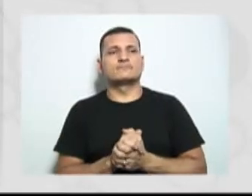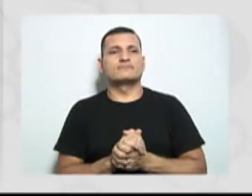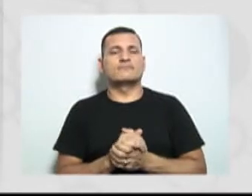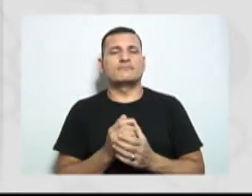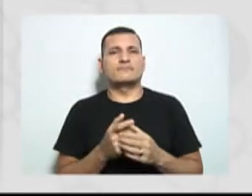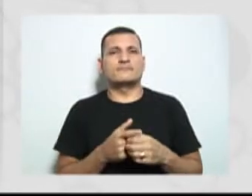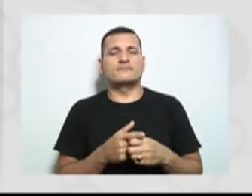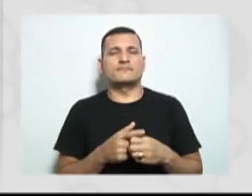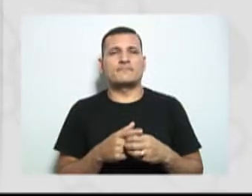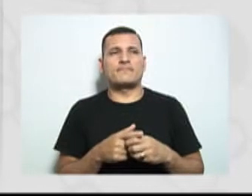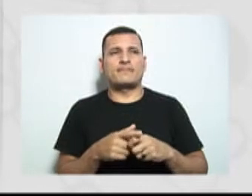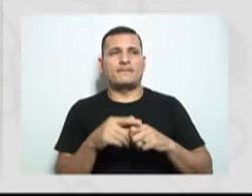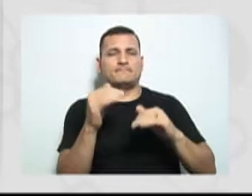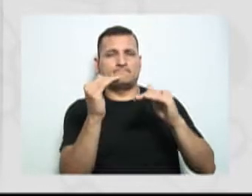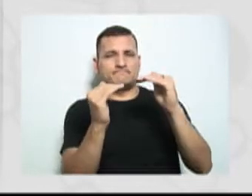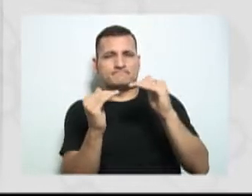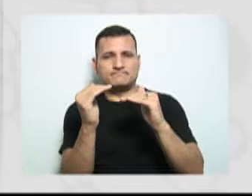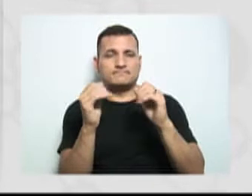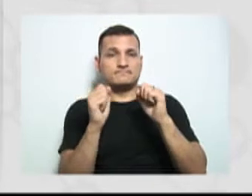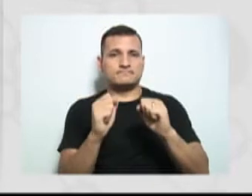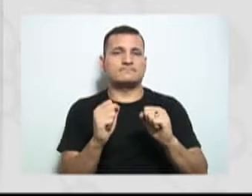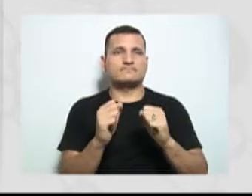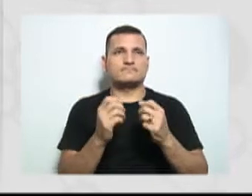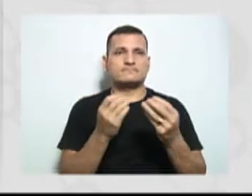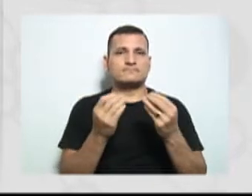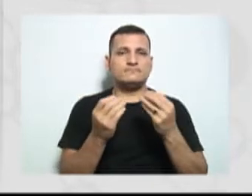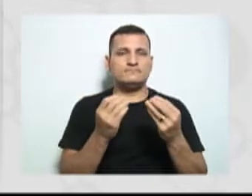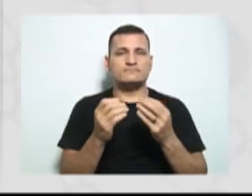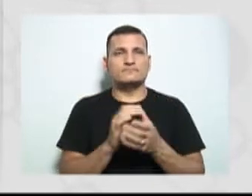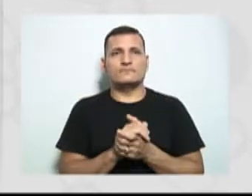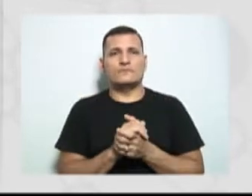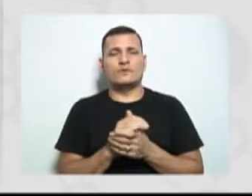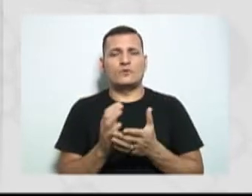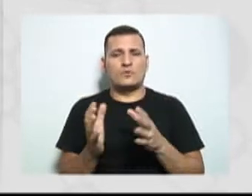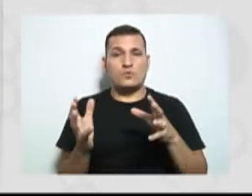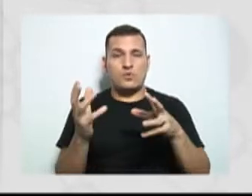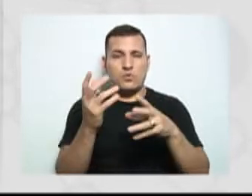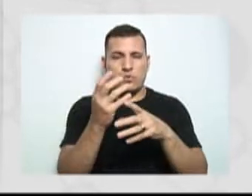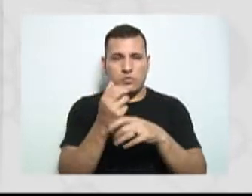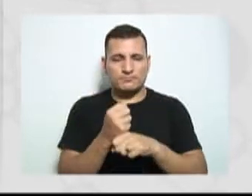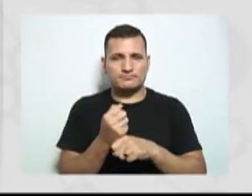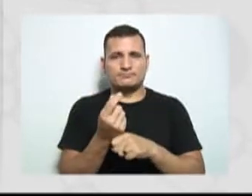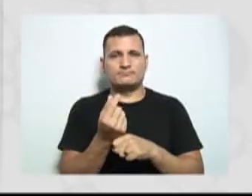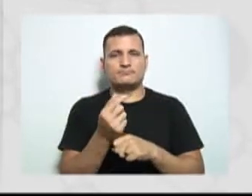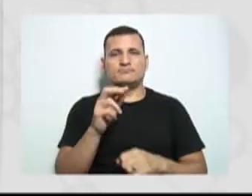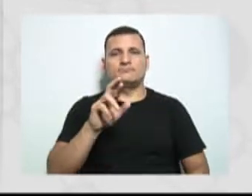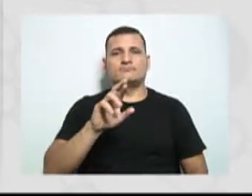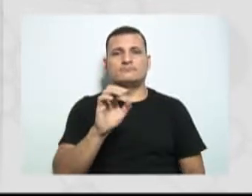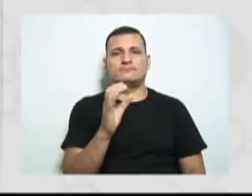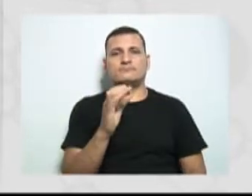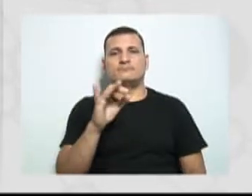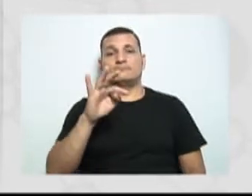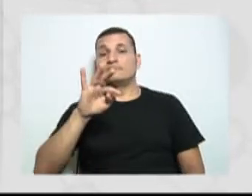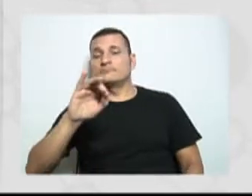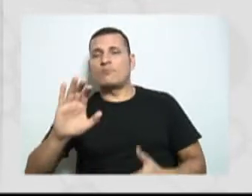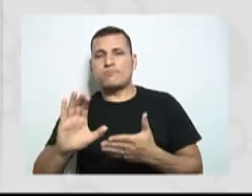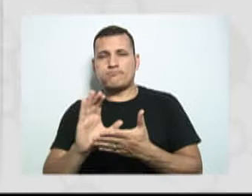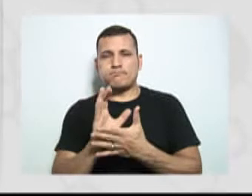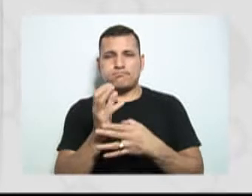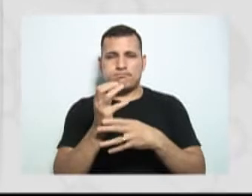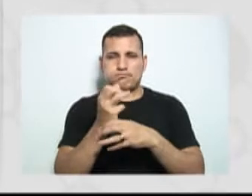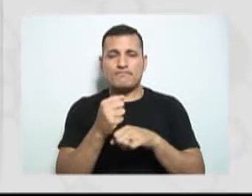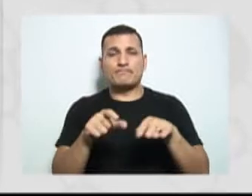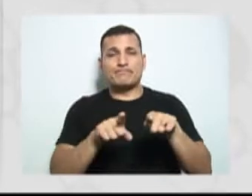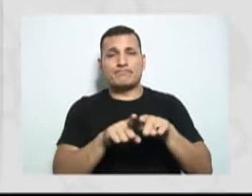equilíbrio? O ponto de equilíbrio pode ser realizado através do volume de receitas e da quantidade de